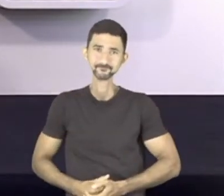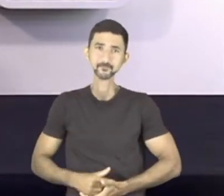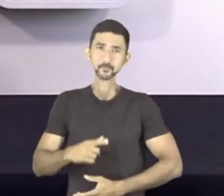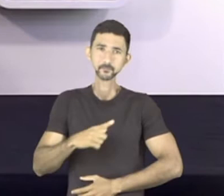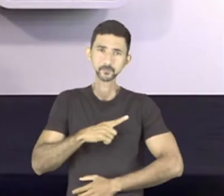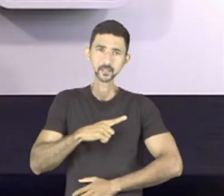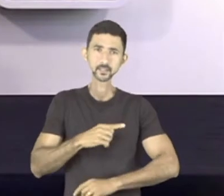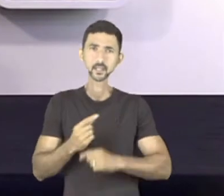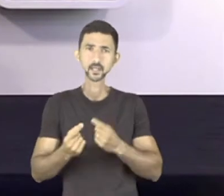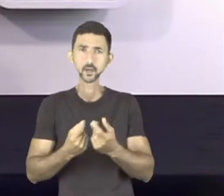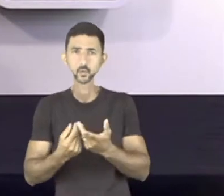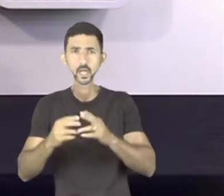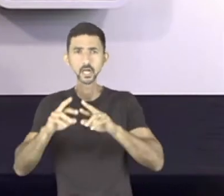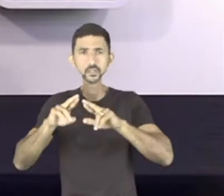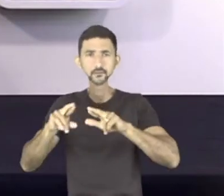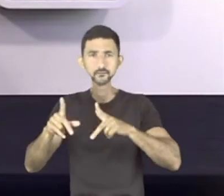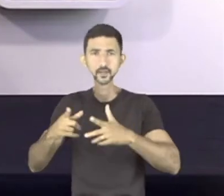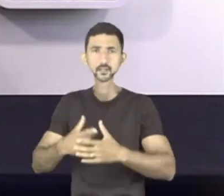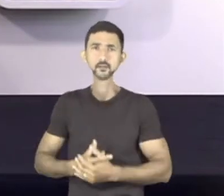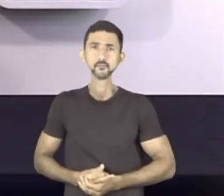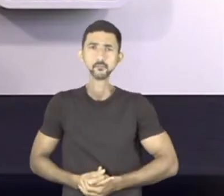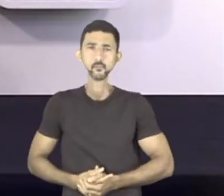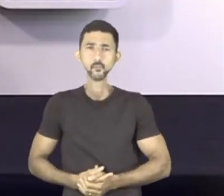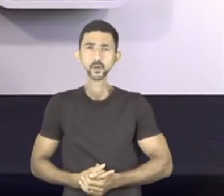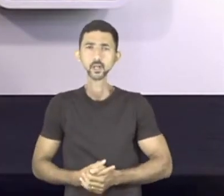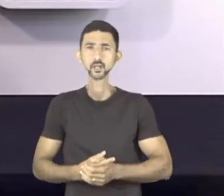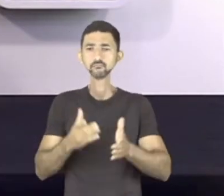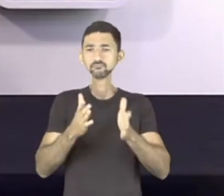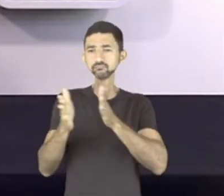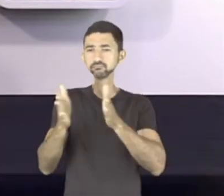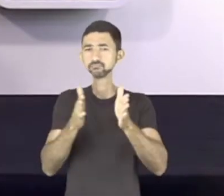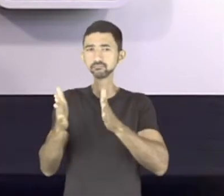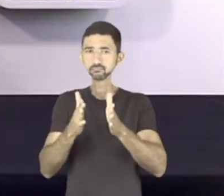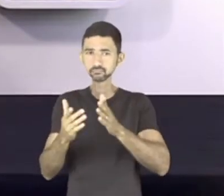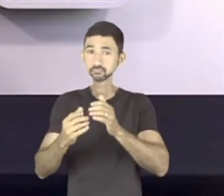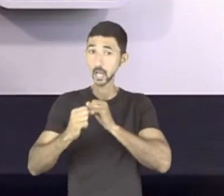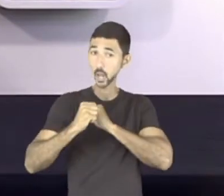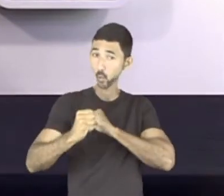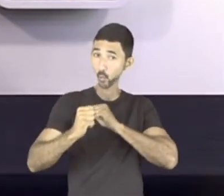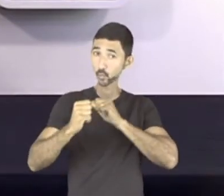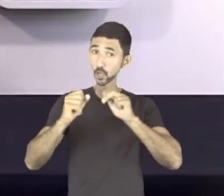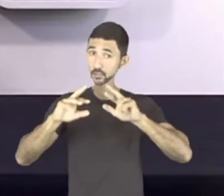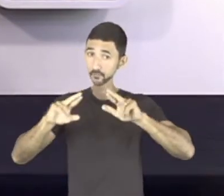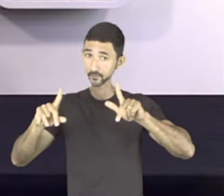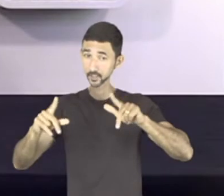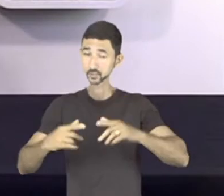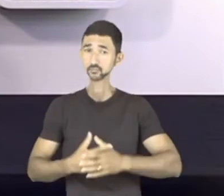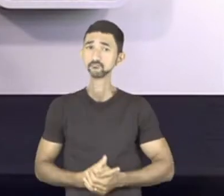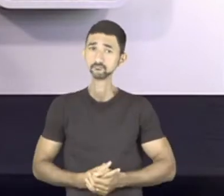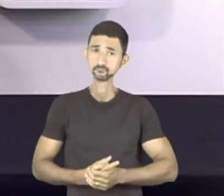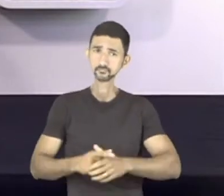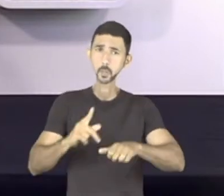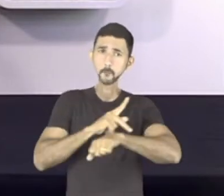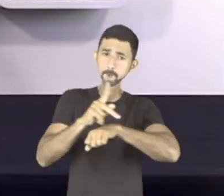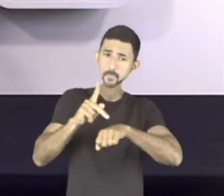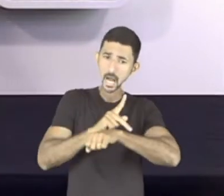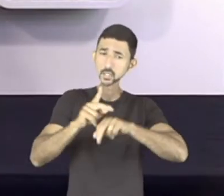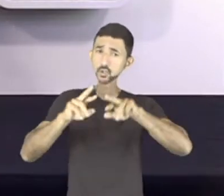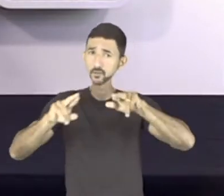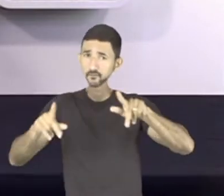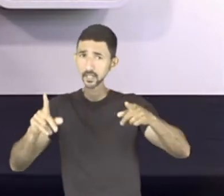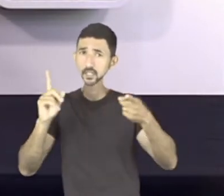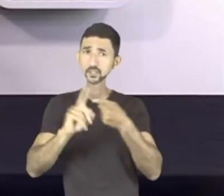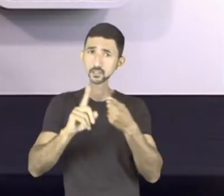essa diferença entre o taekwondo, que é uma luta coreana, e o judô e o